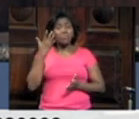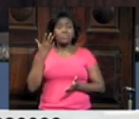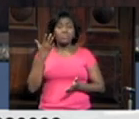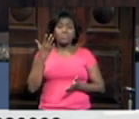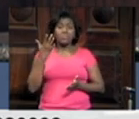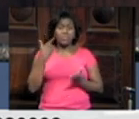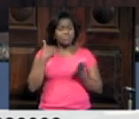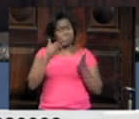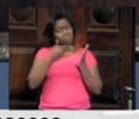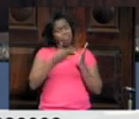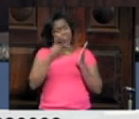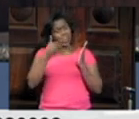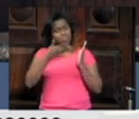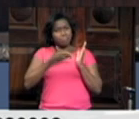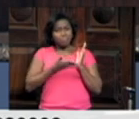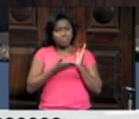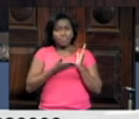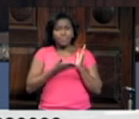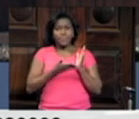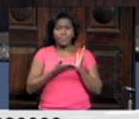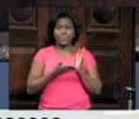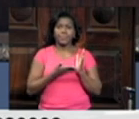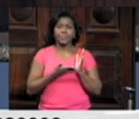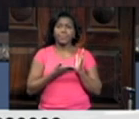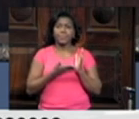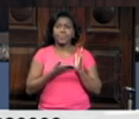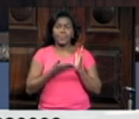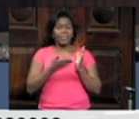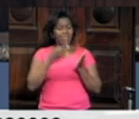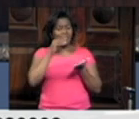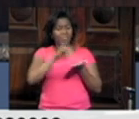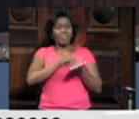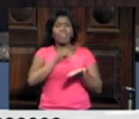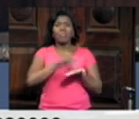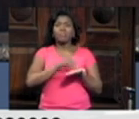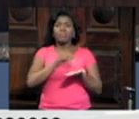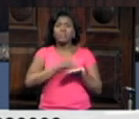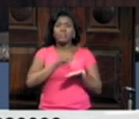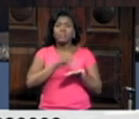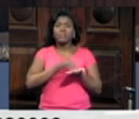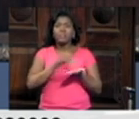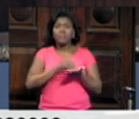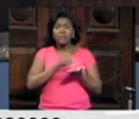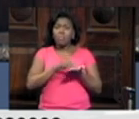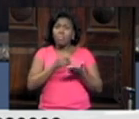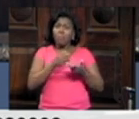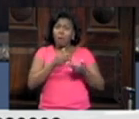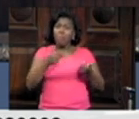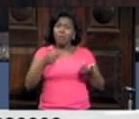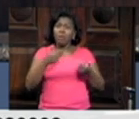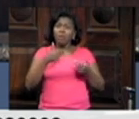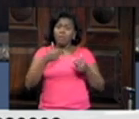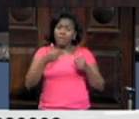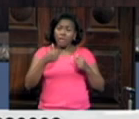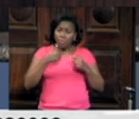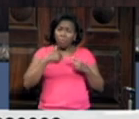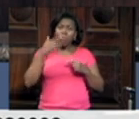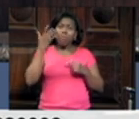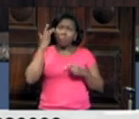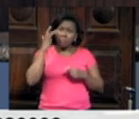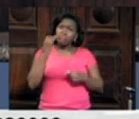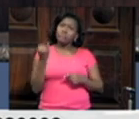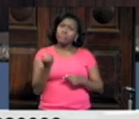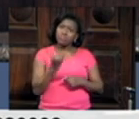eu noto aqui é a falta de algo que eu também acho